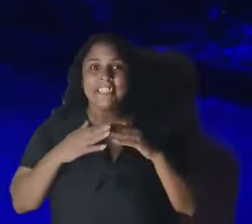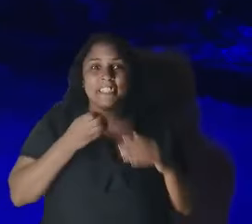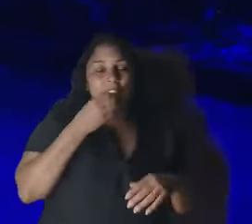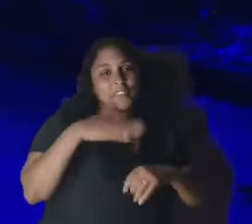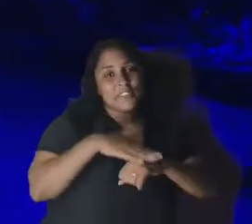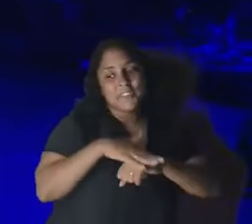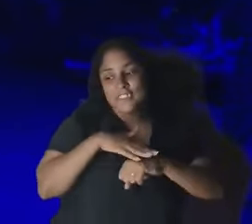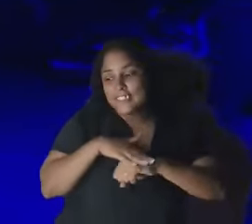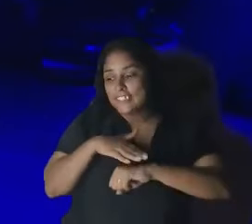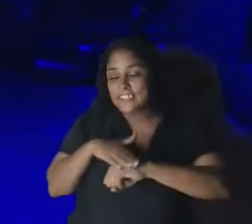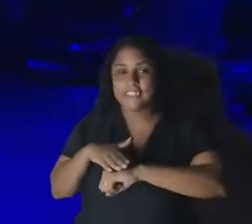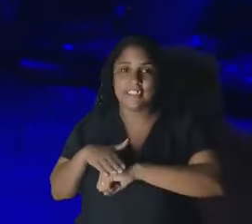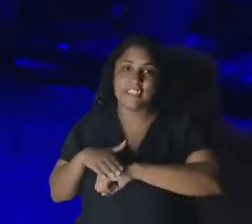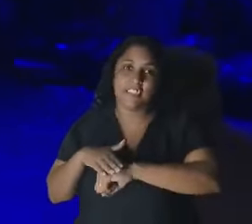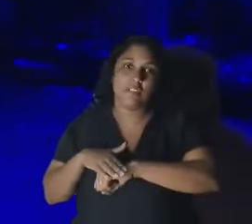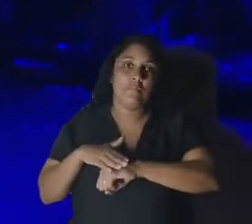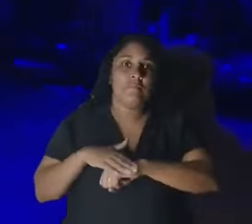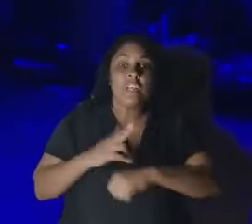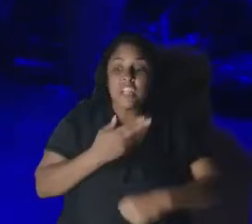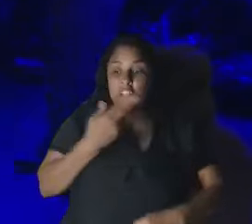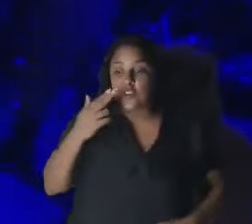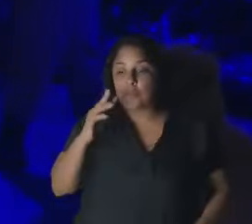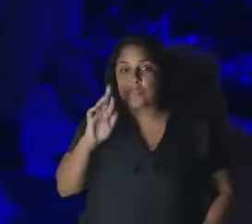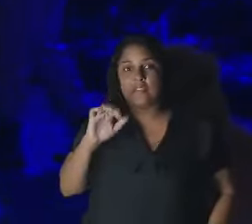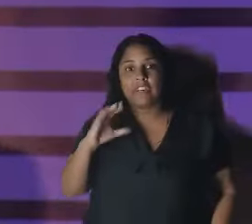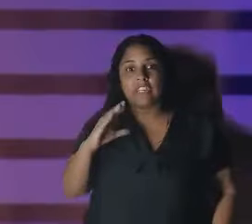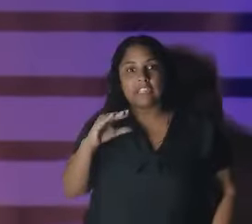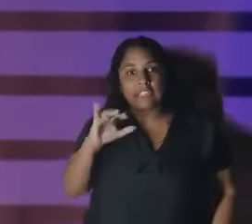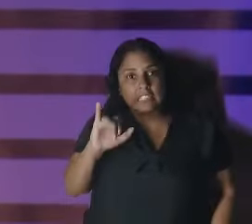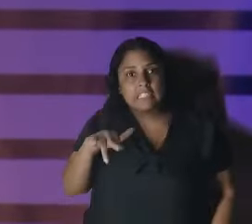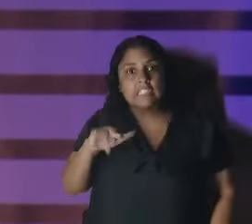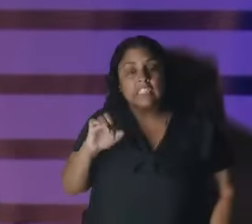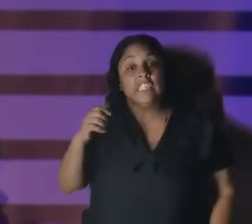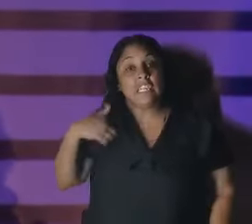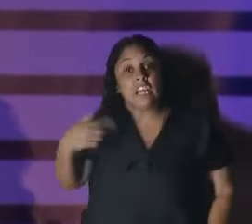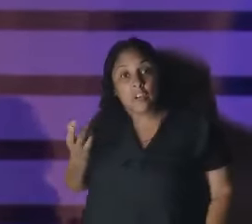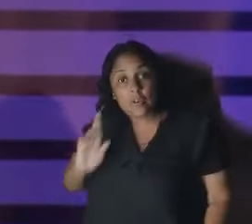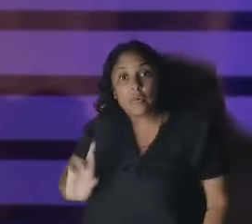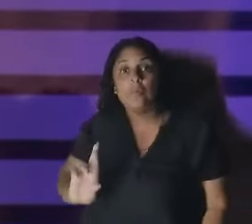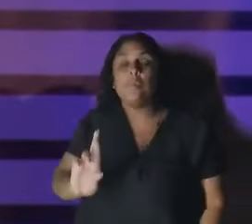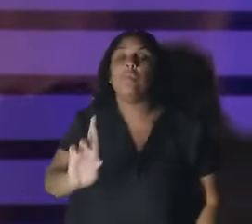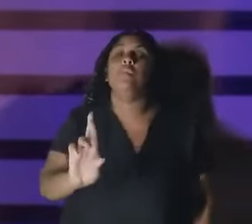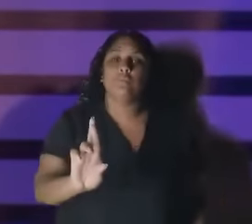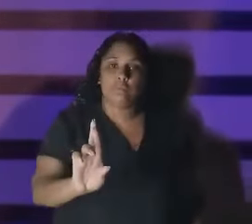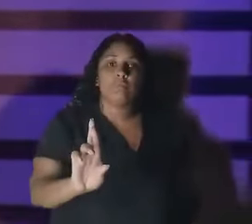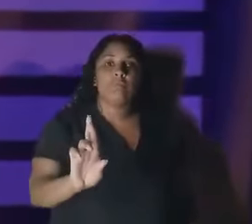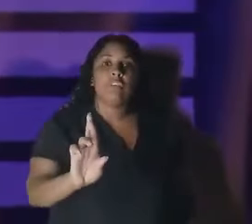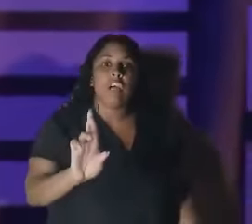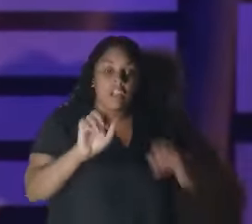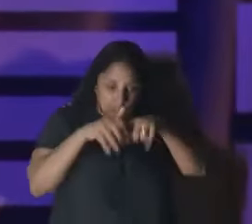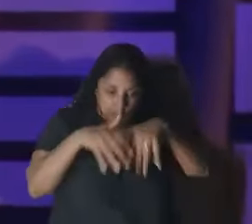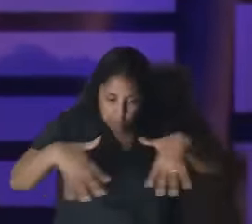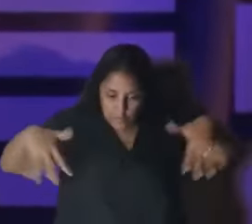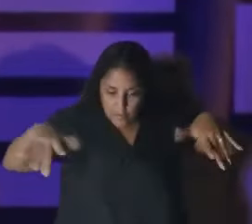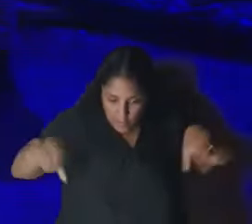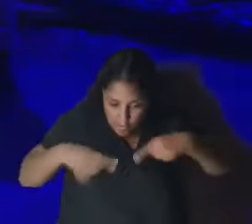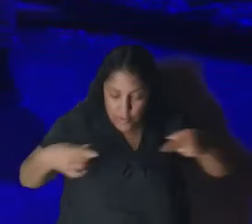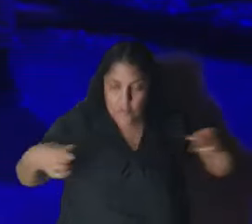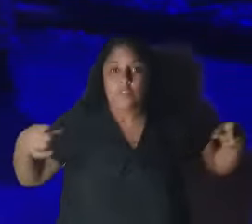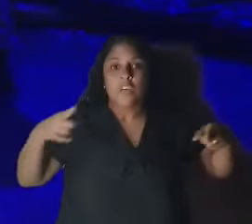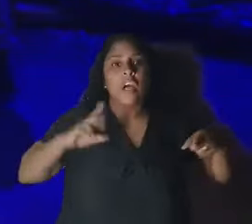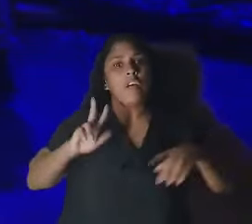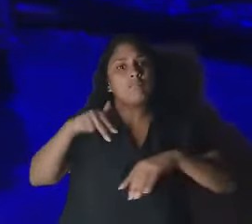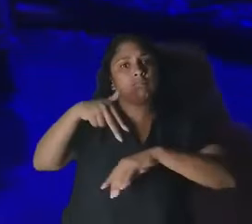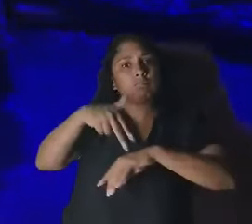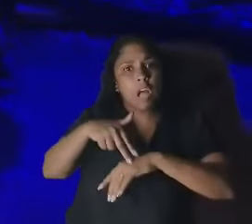Boa noite. Meu nome é Francine, eu sou representante do Coral Louvarte. Eu tenho